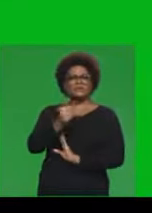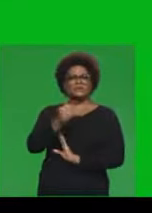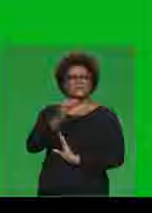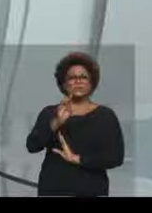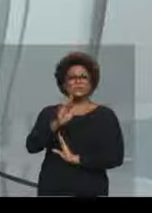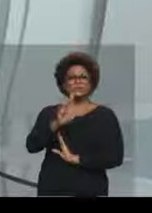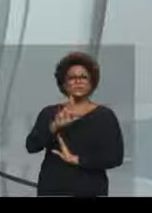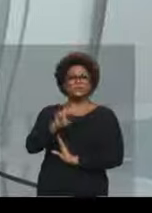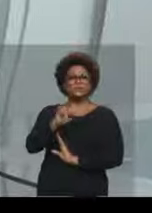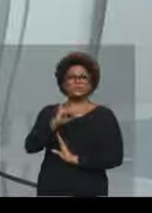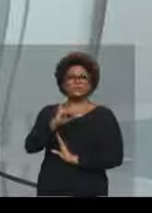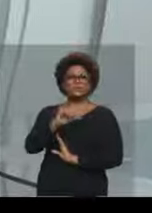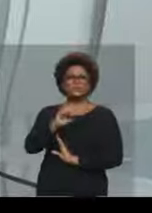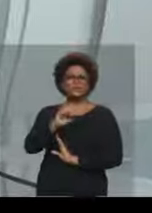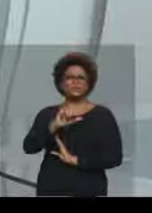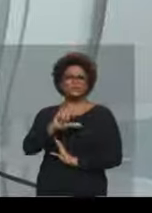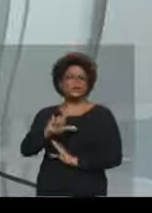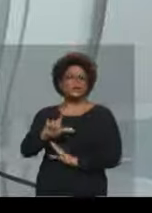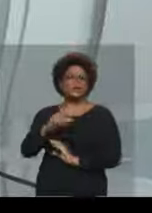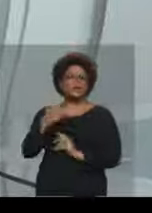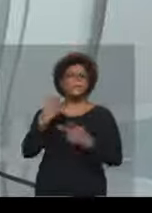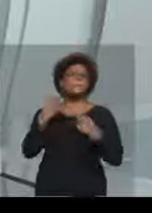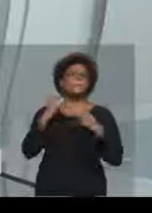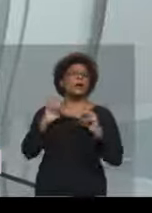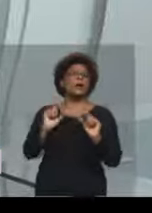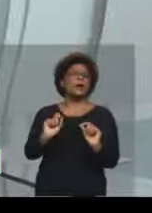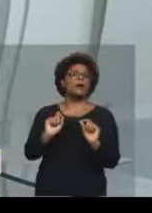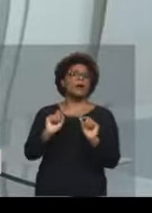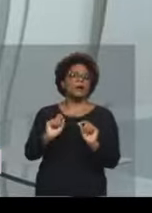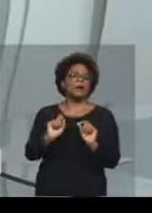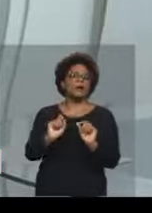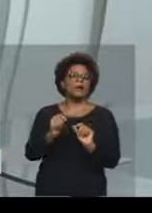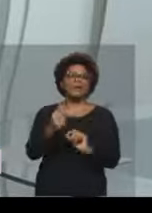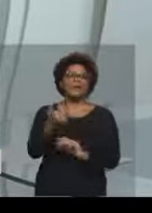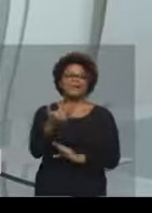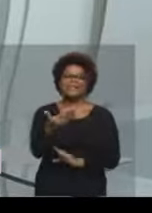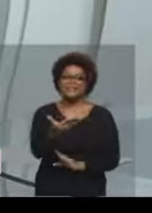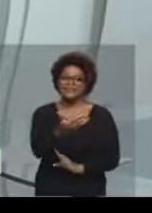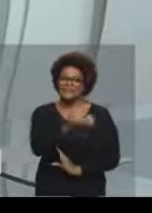né? O texto instrucional vai